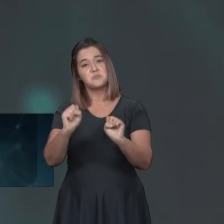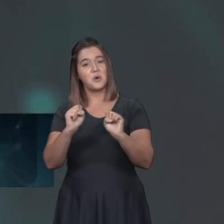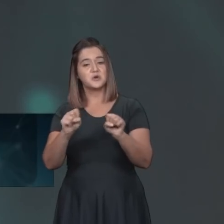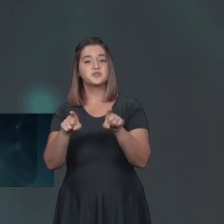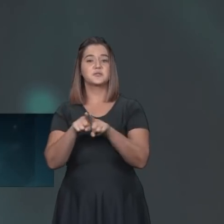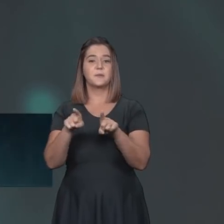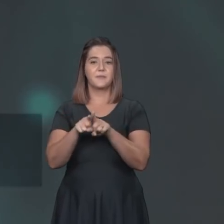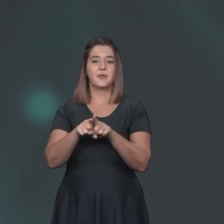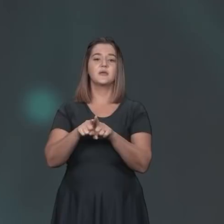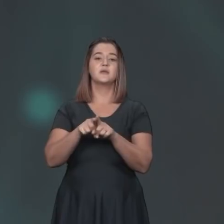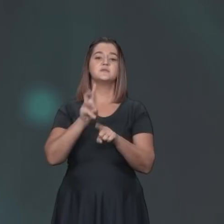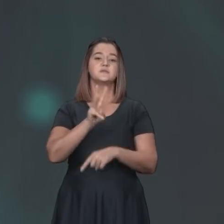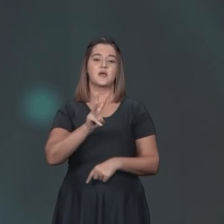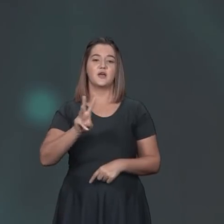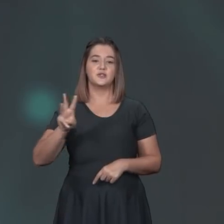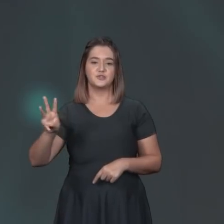também